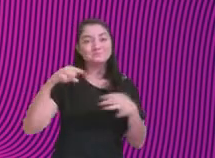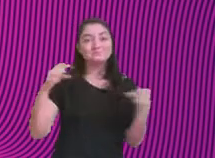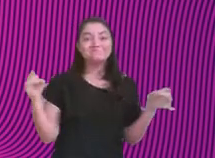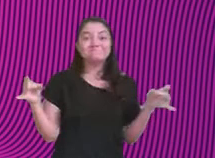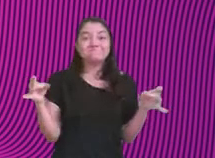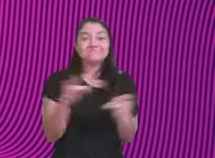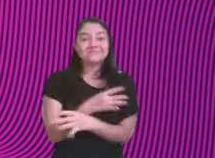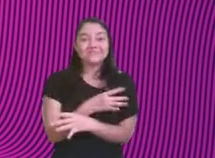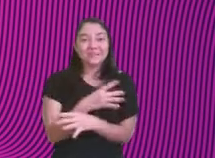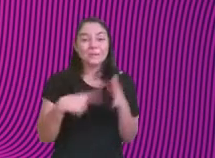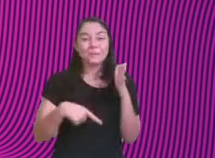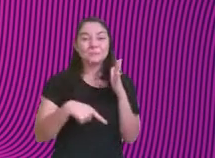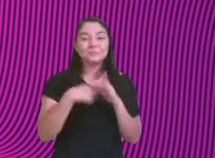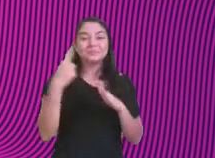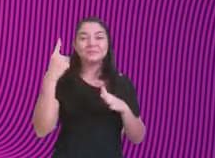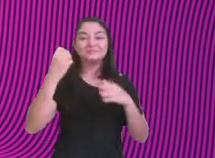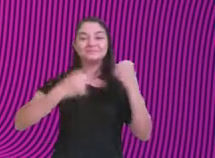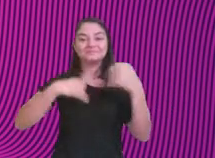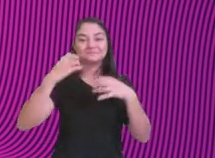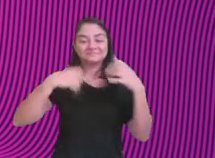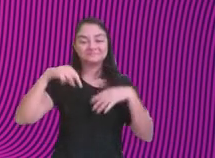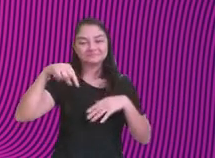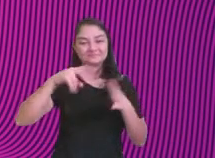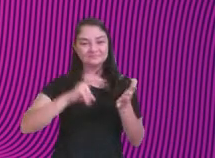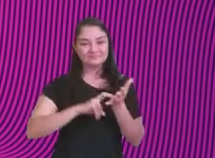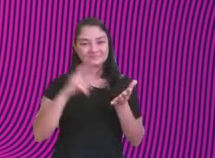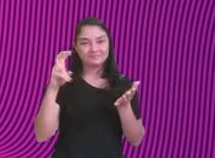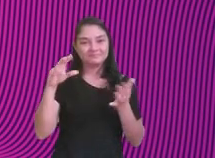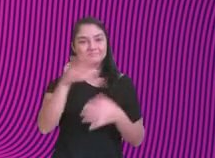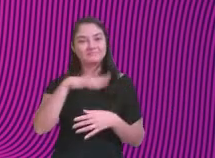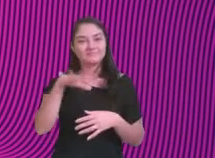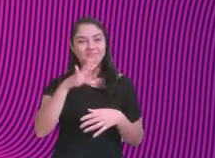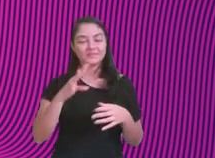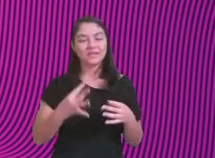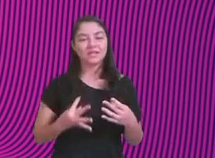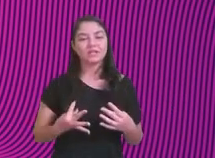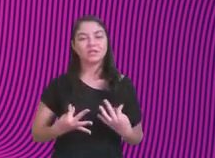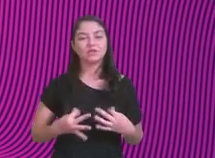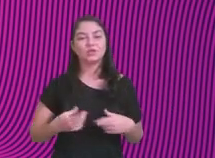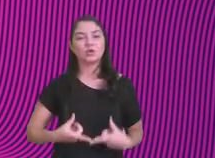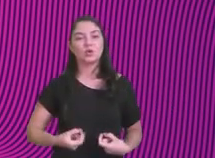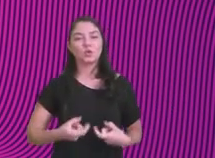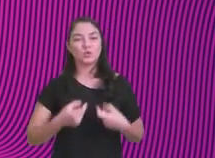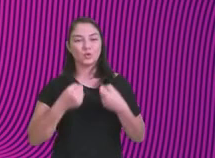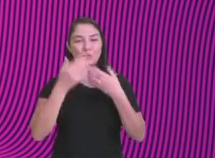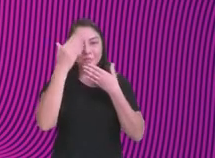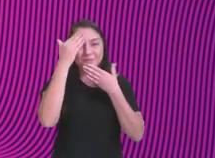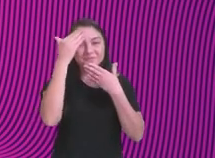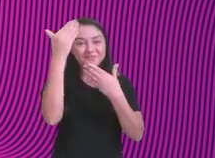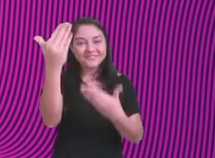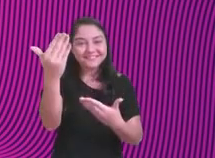esse primeiro momento da nossa manhã de tumores gastrointestinais. Muito obrigada.